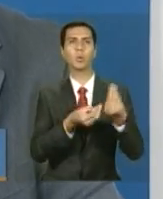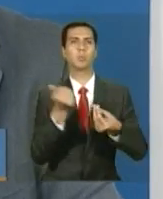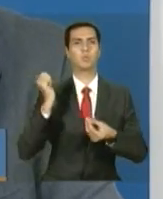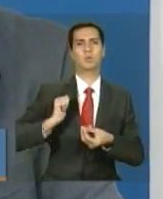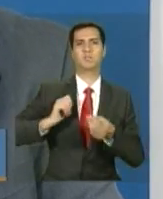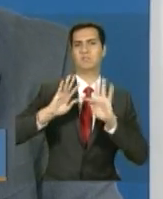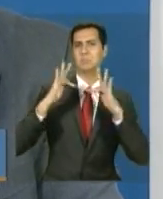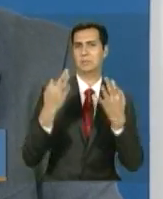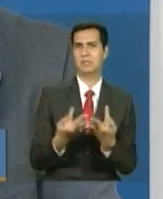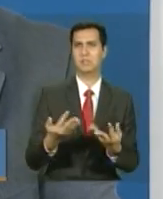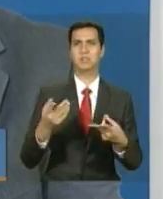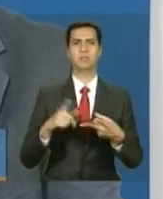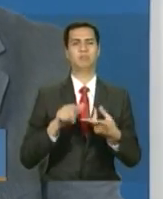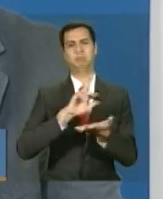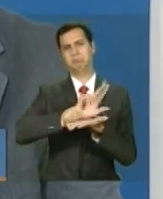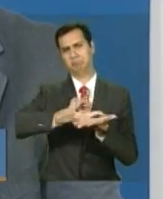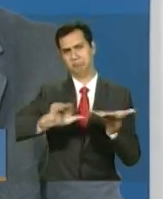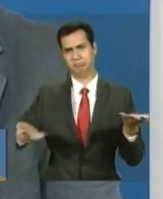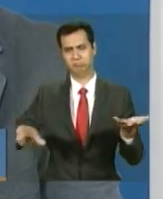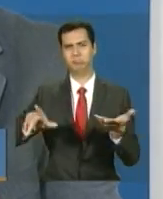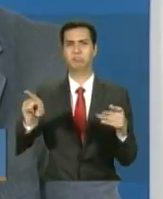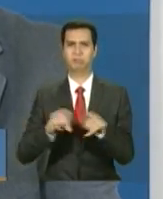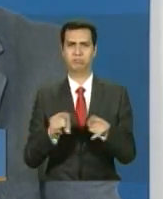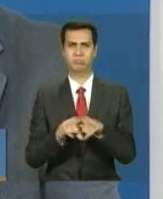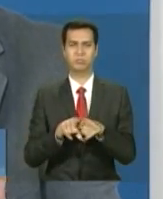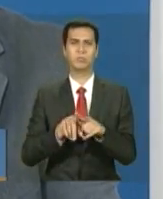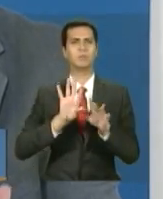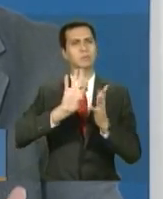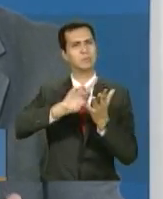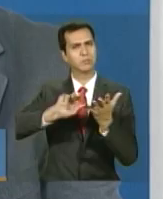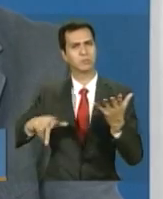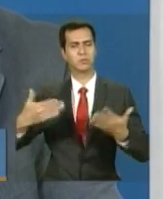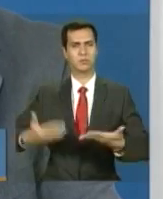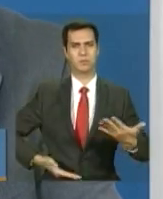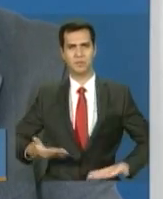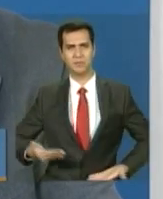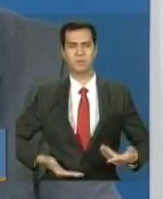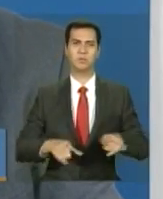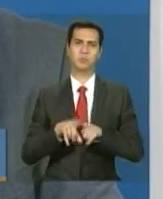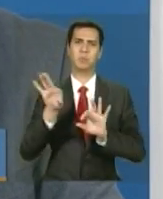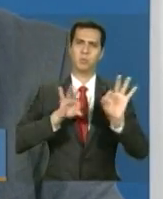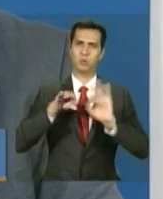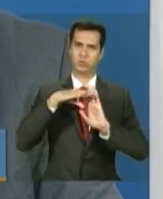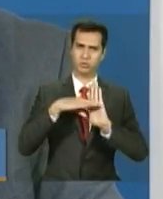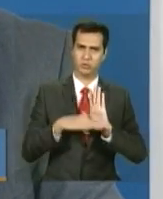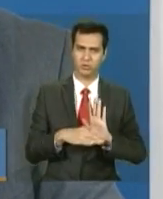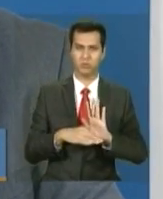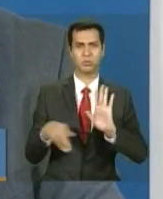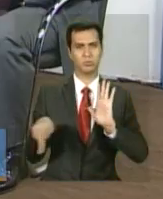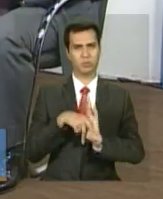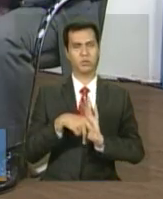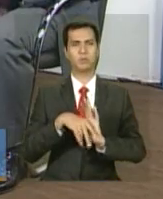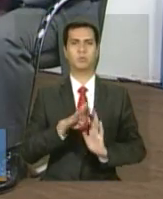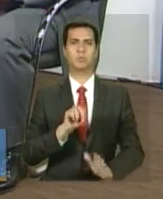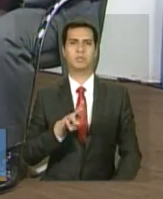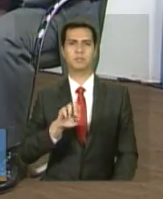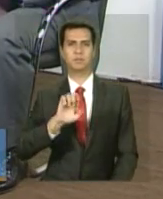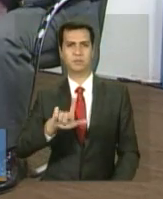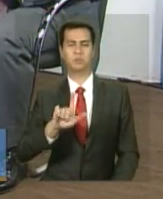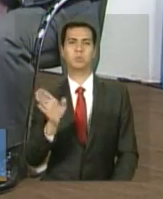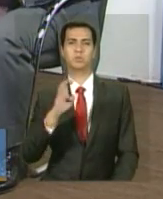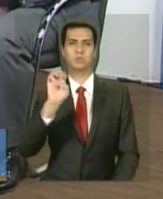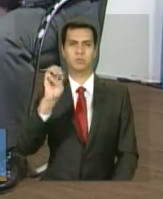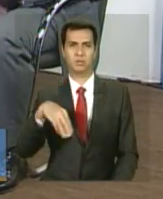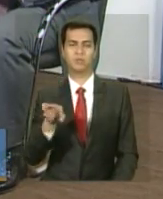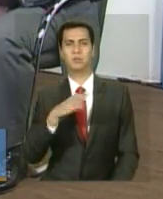também para o acesso aos demais serviços ações e programas que fazem parte do Brasil sem miséria bom a